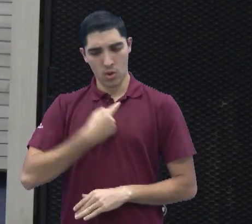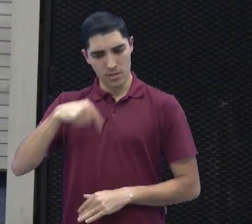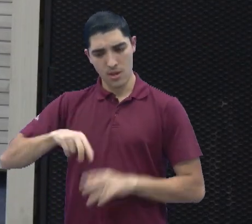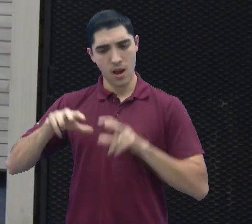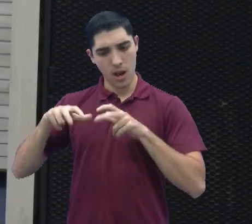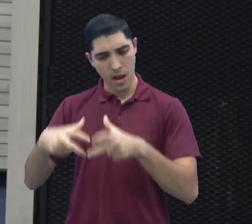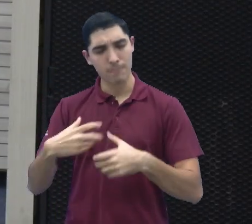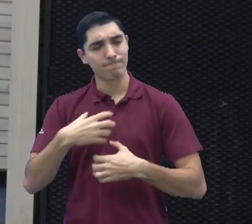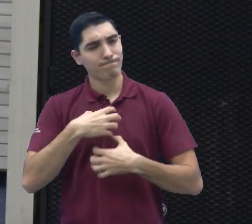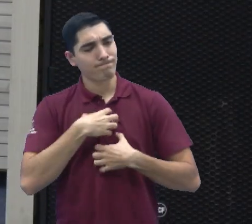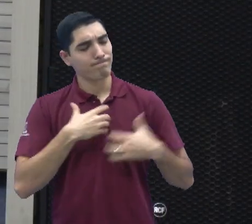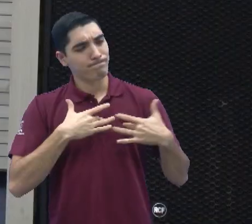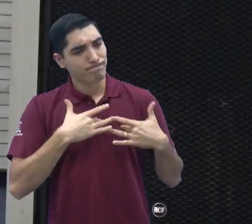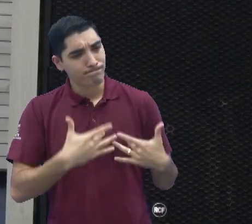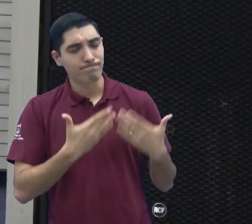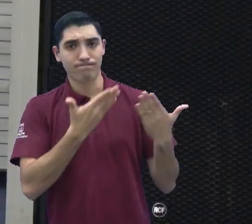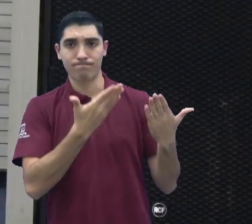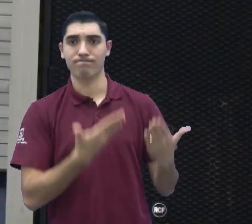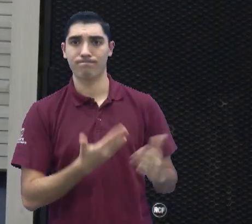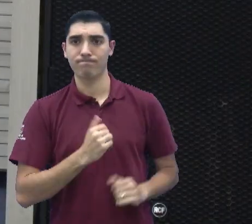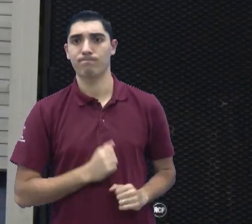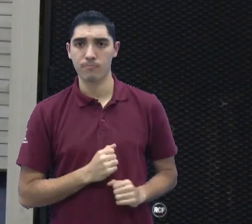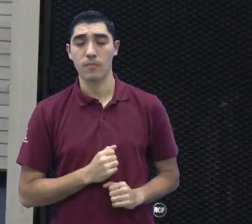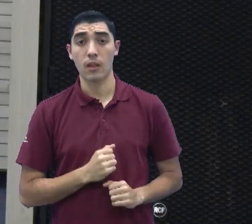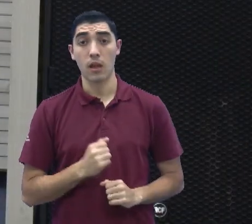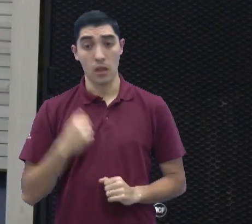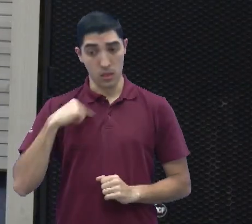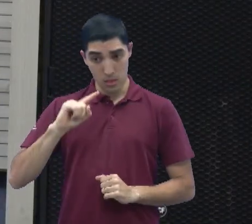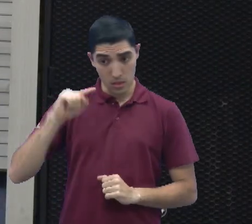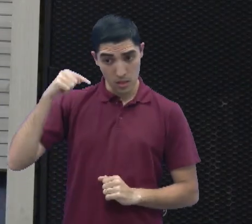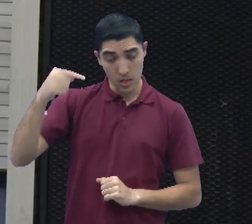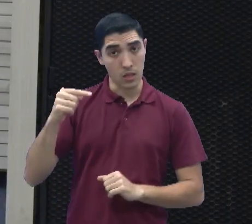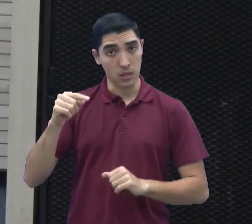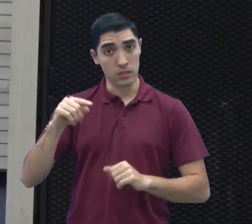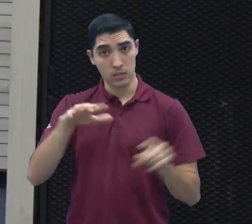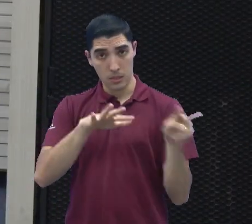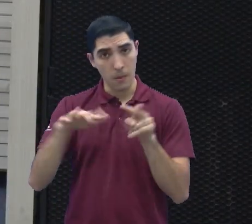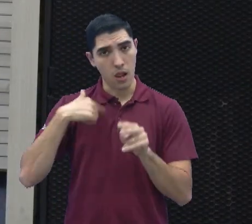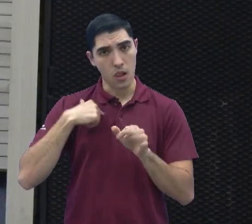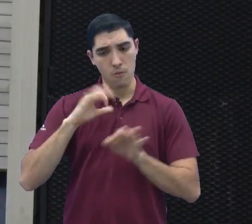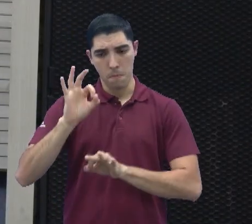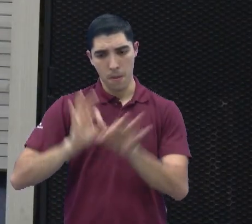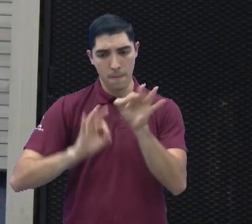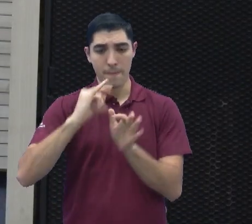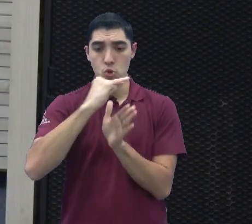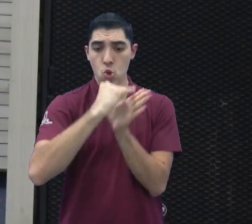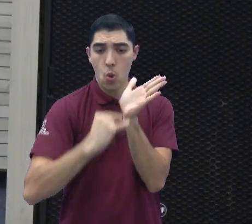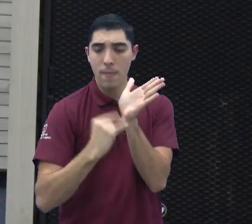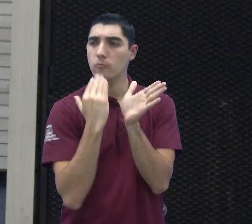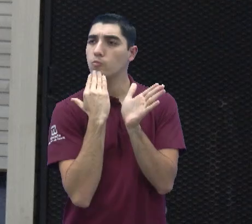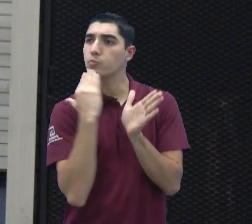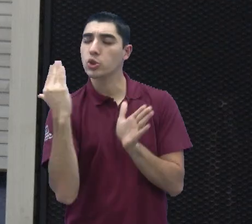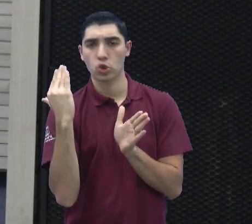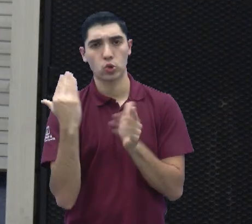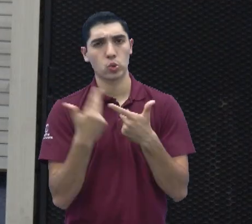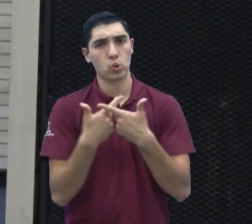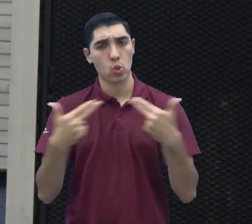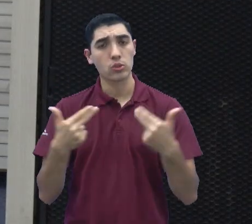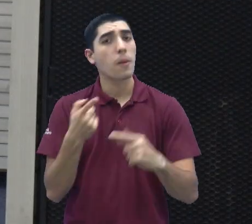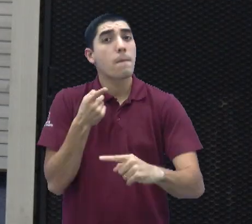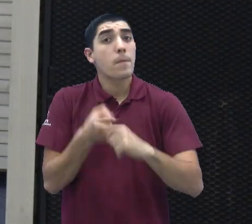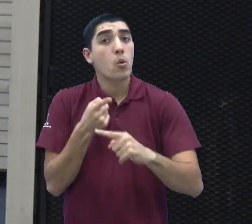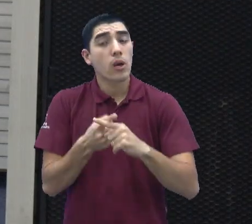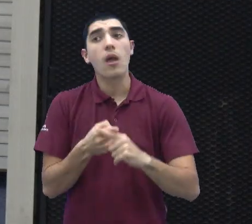que vem vou fazer um requerimento, a gente vai votar por unanimidade e pedir que seja revertido